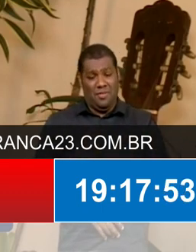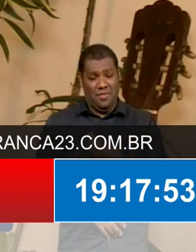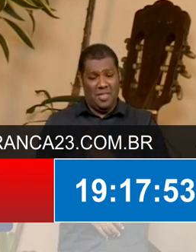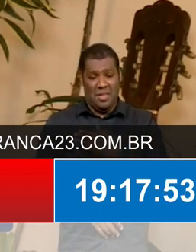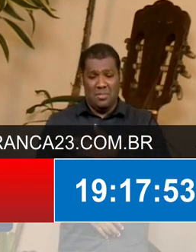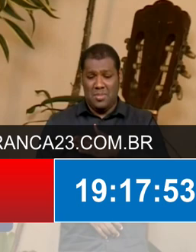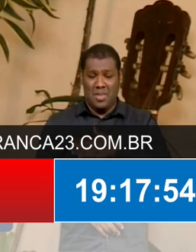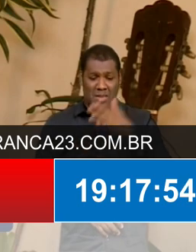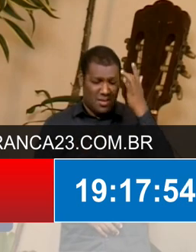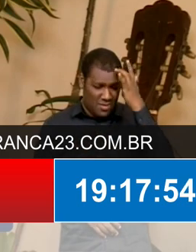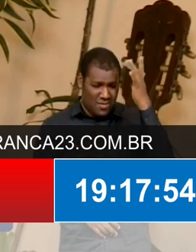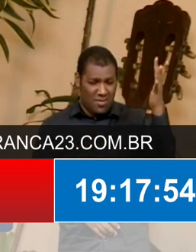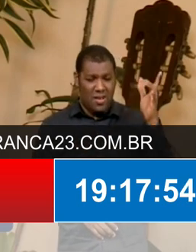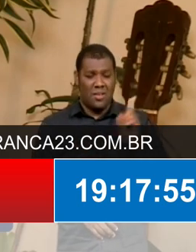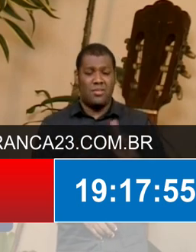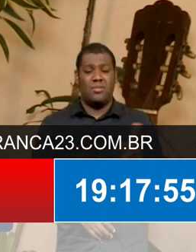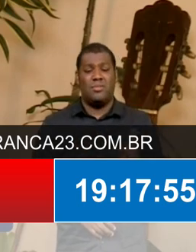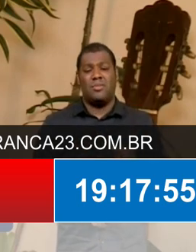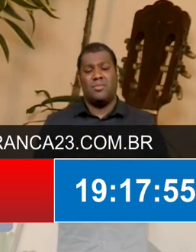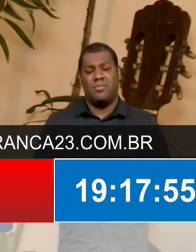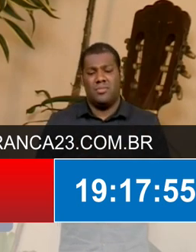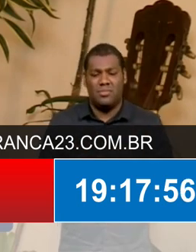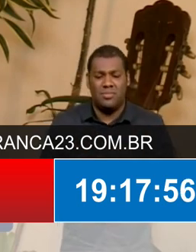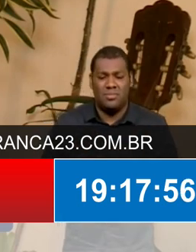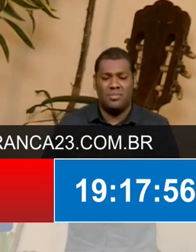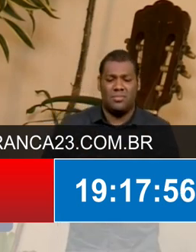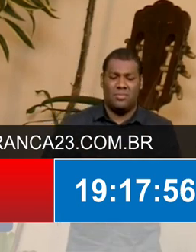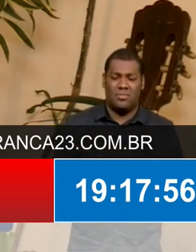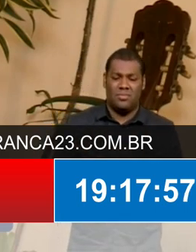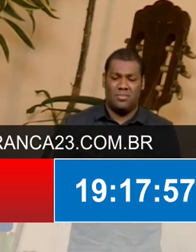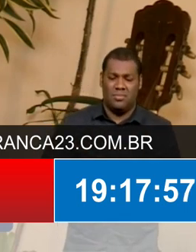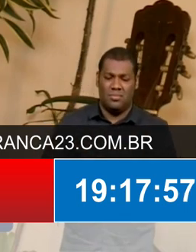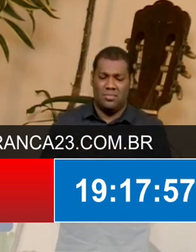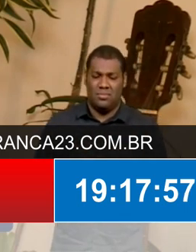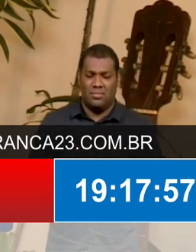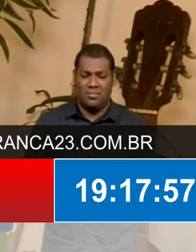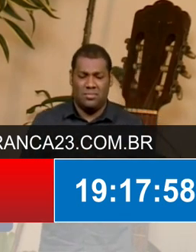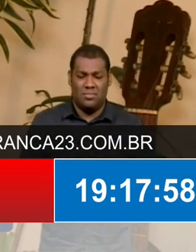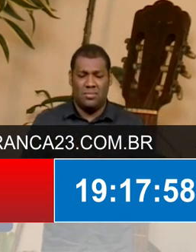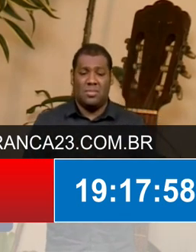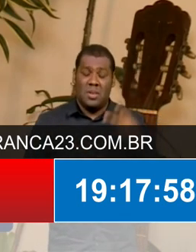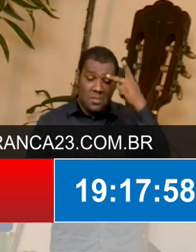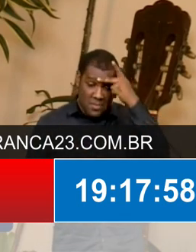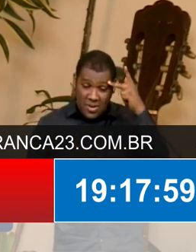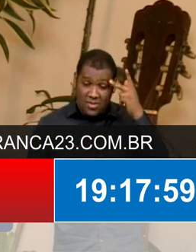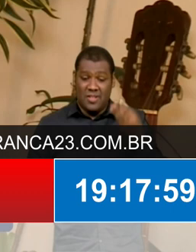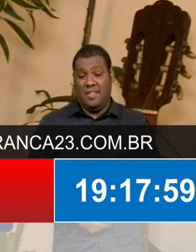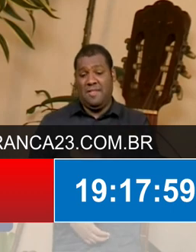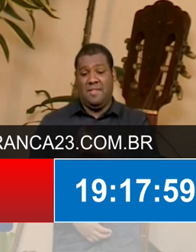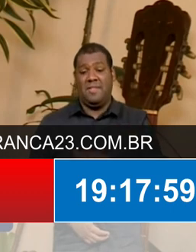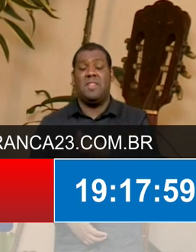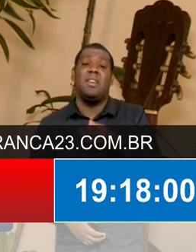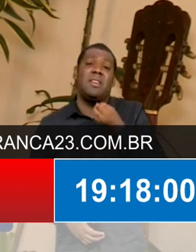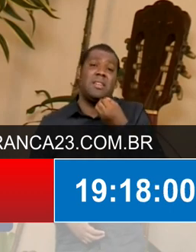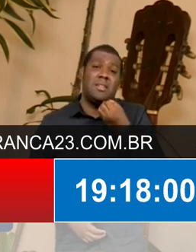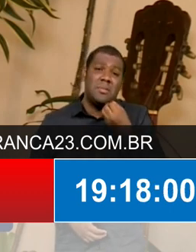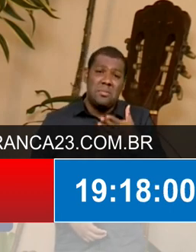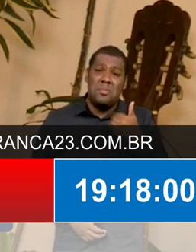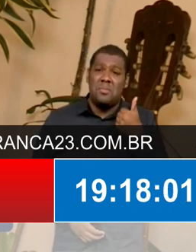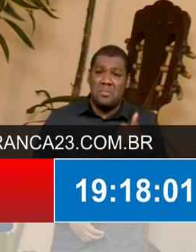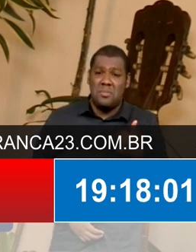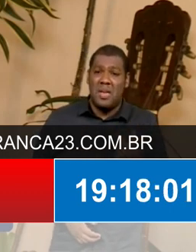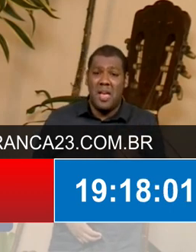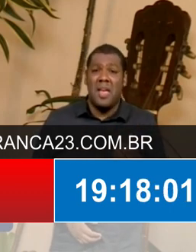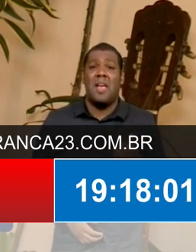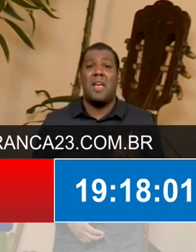outras pessoas também tiveram os 20 sintomas ou 10 sintomas e estão aí vivos e estão lá procurando ajuda, estão procurando